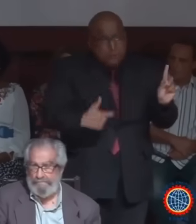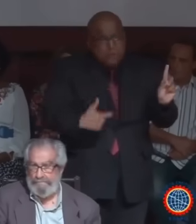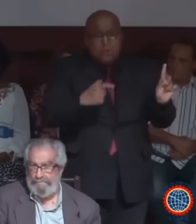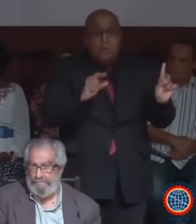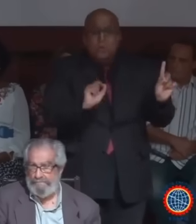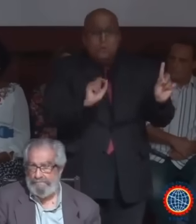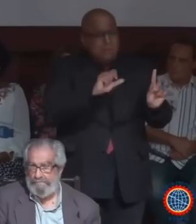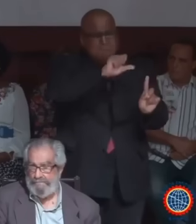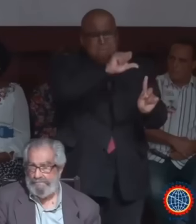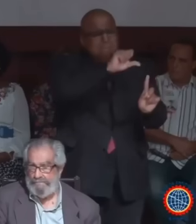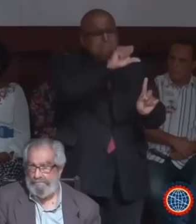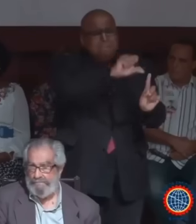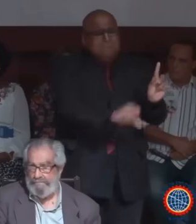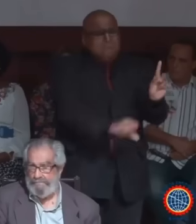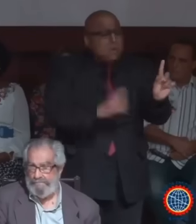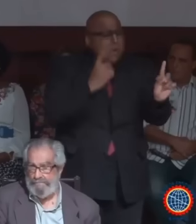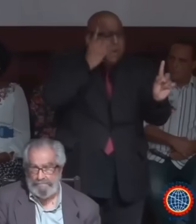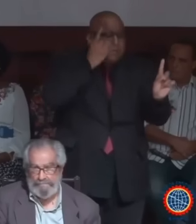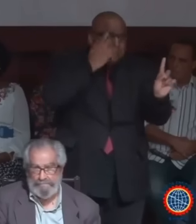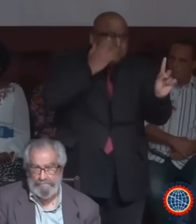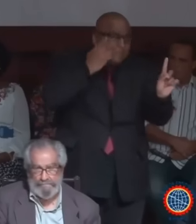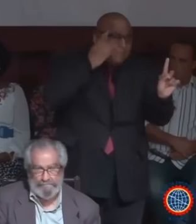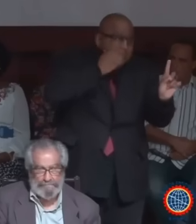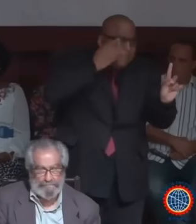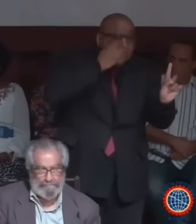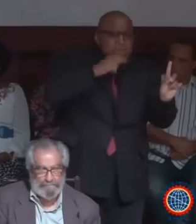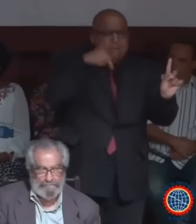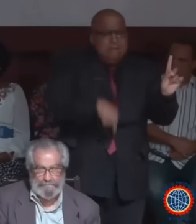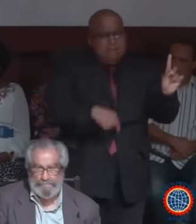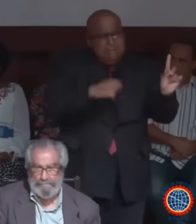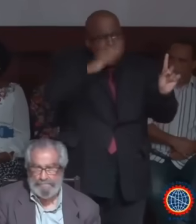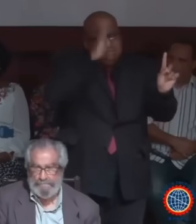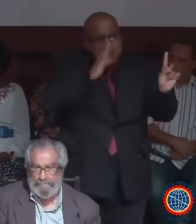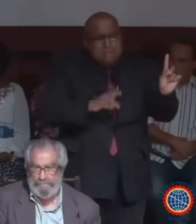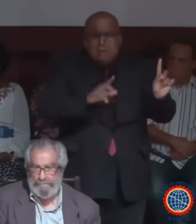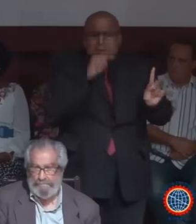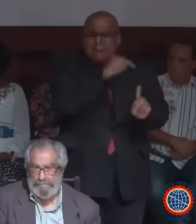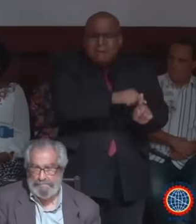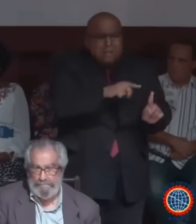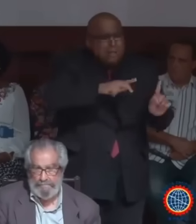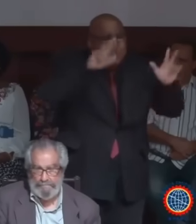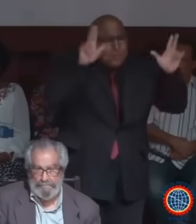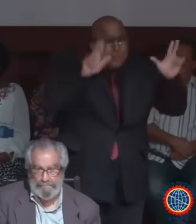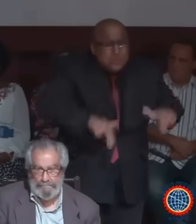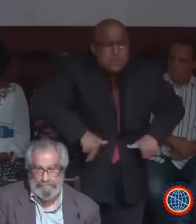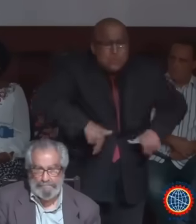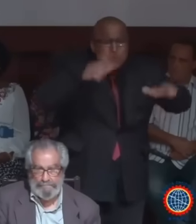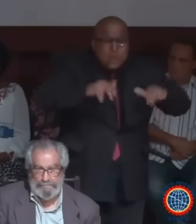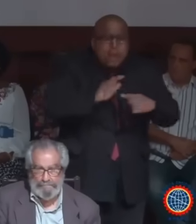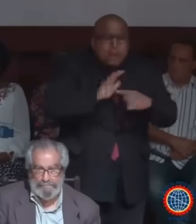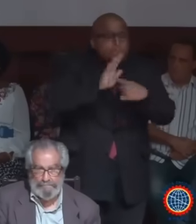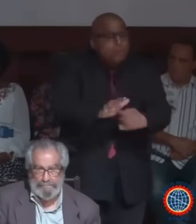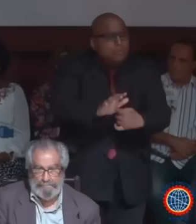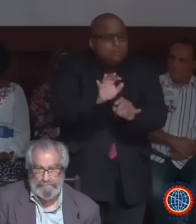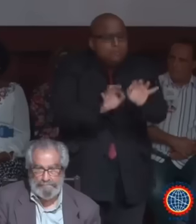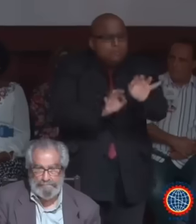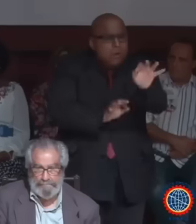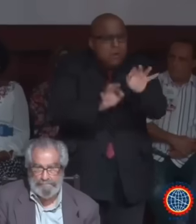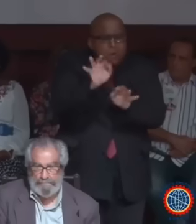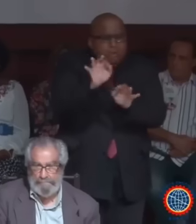figura entre os piores parlamentares da história republicana. Porque nunca apresentou um único